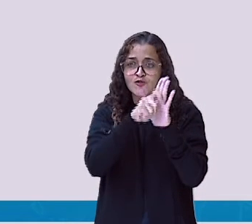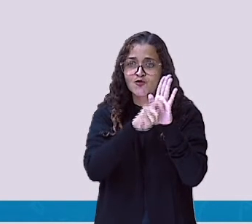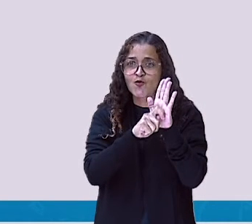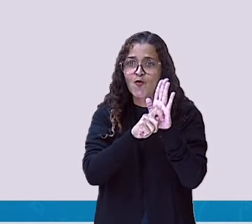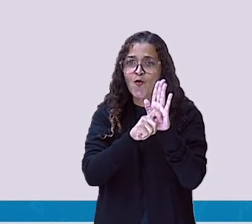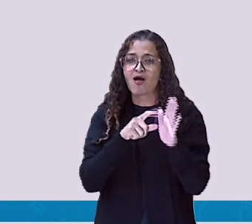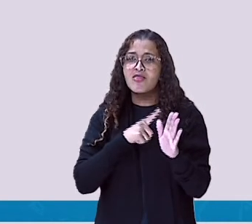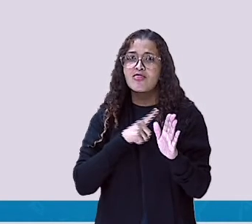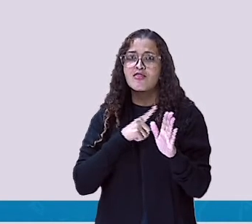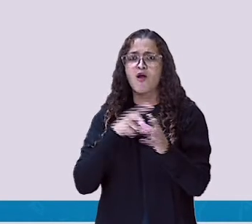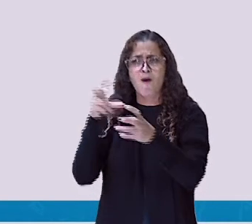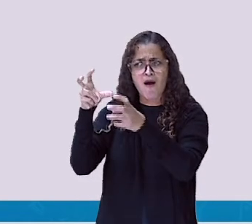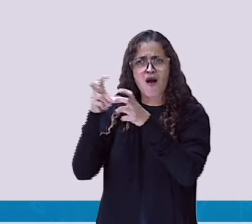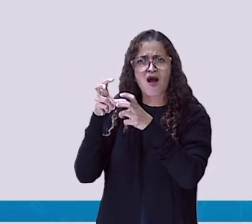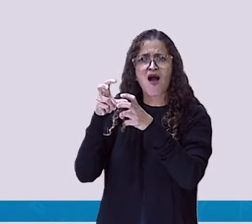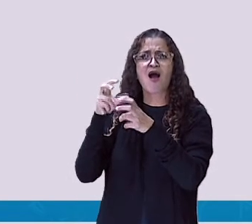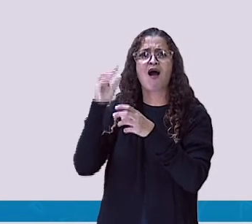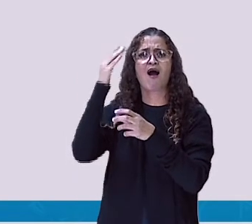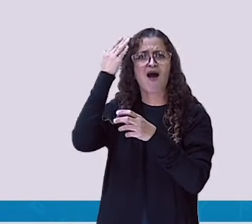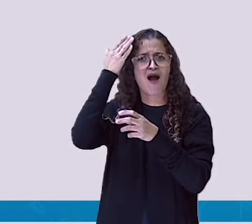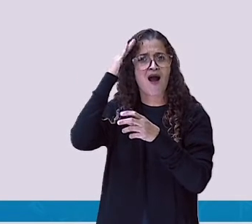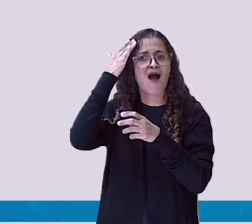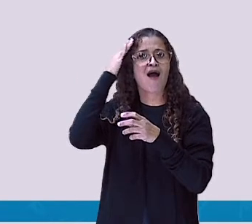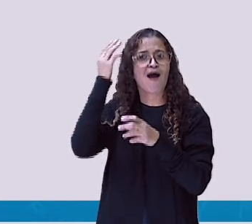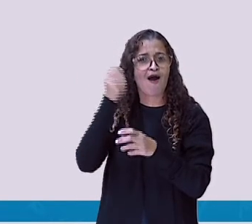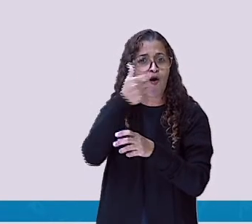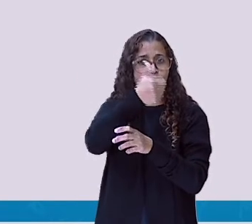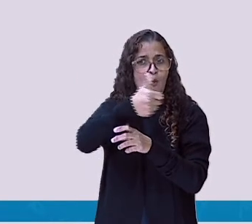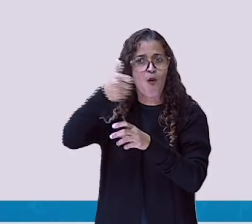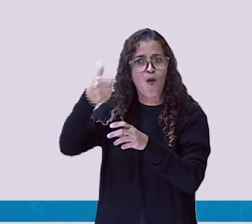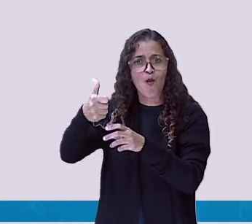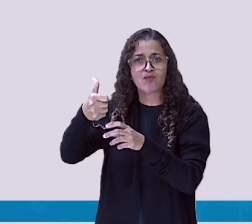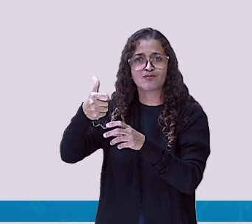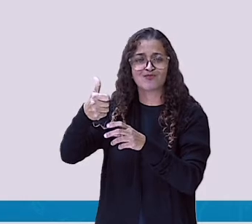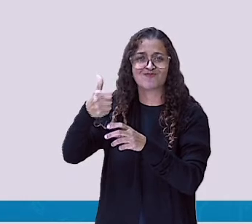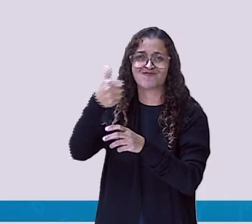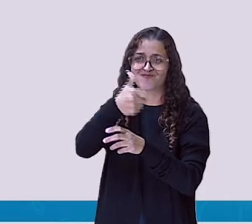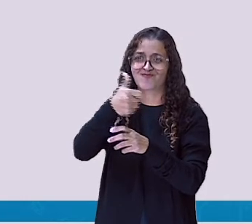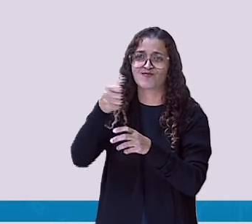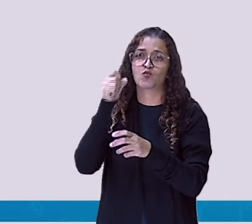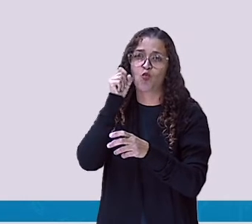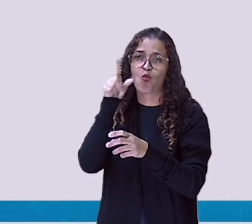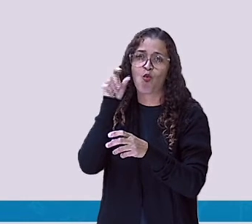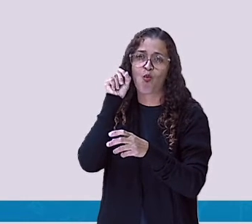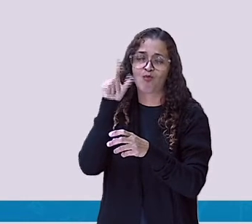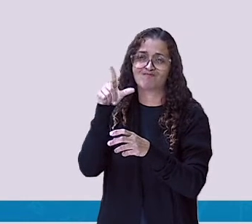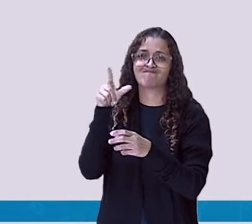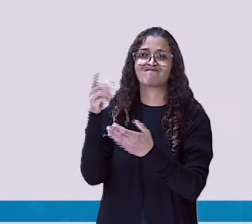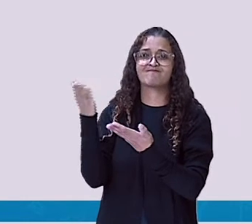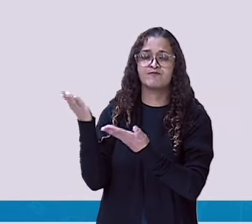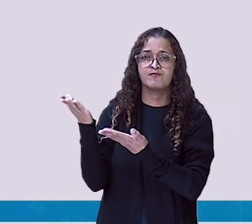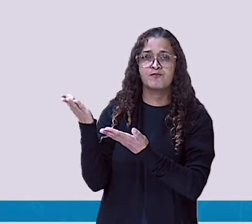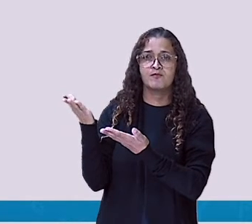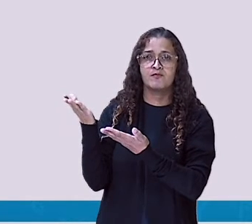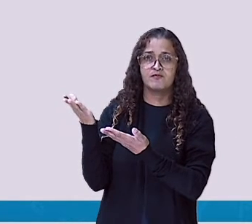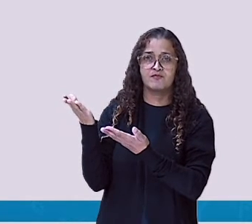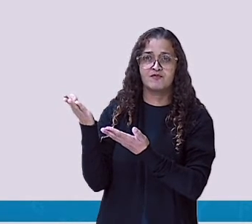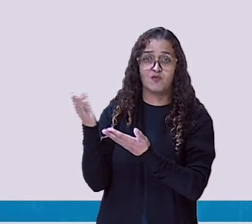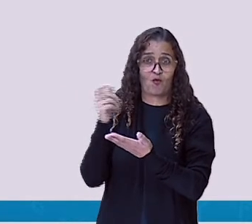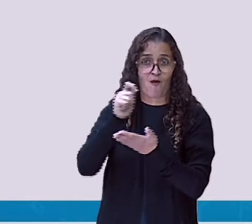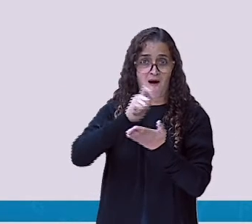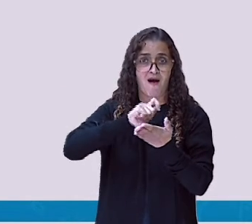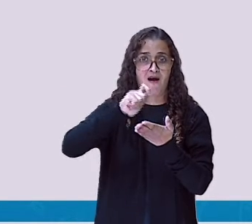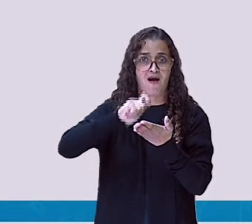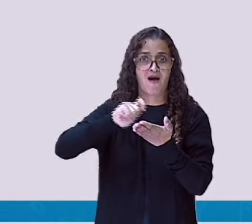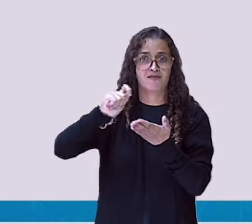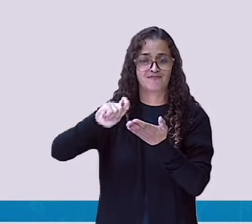Então, ele já passou para a casa da dezena. Então, é o que tem mais. É o azul. Vamos